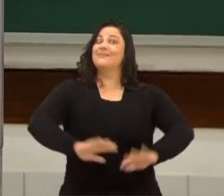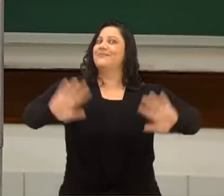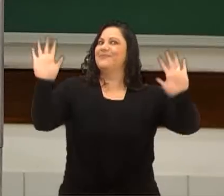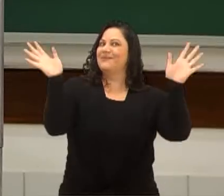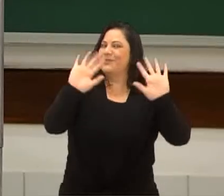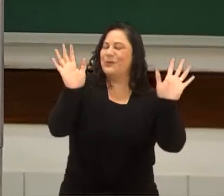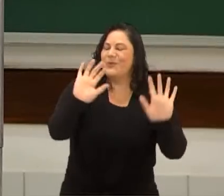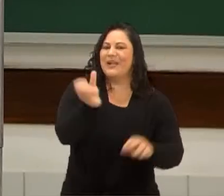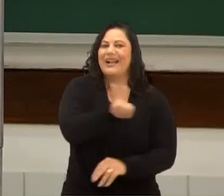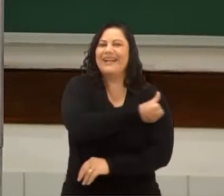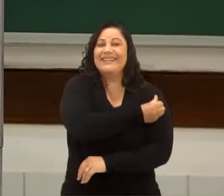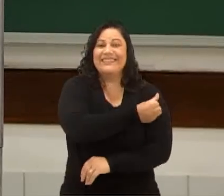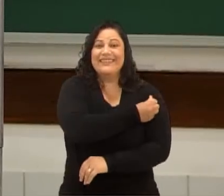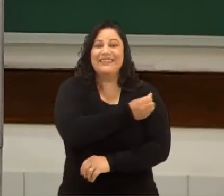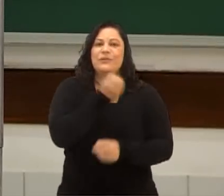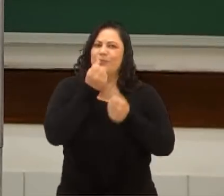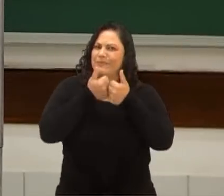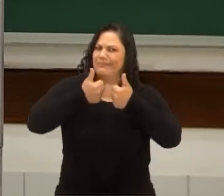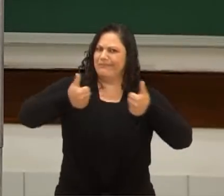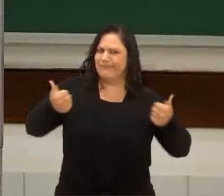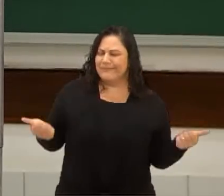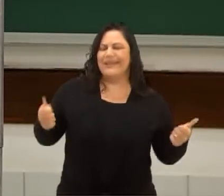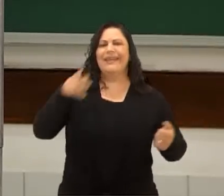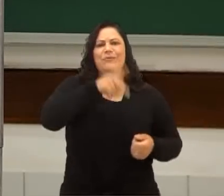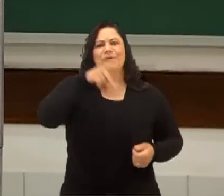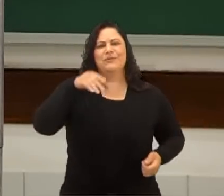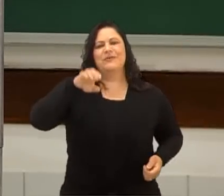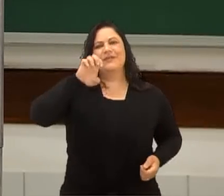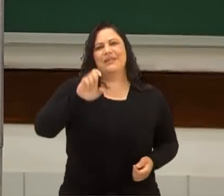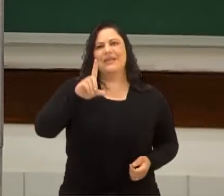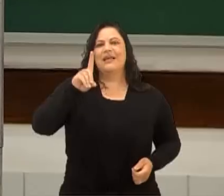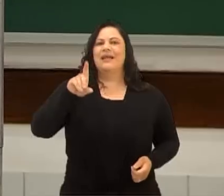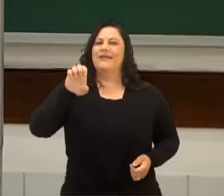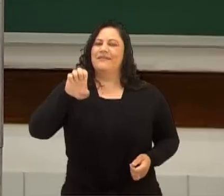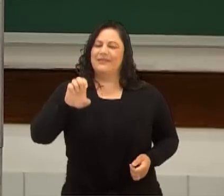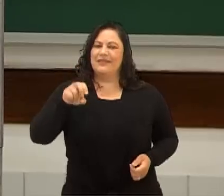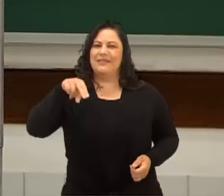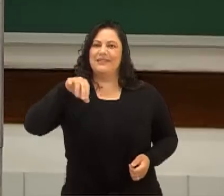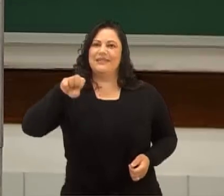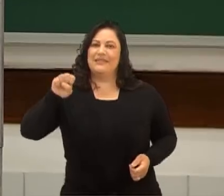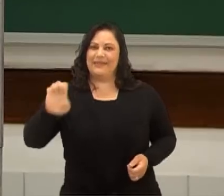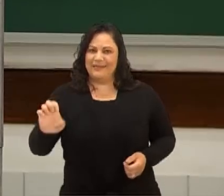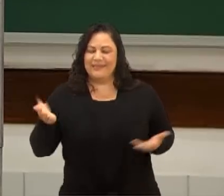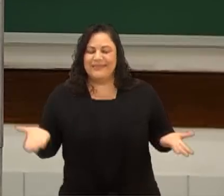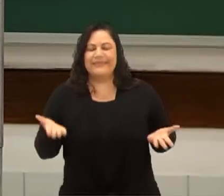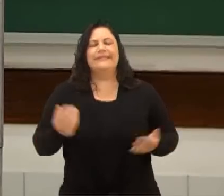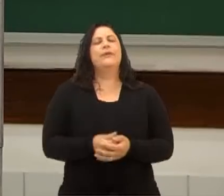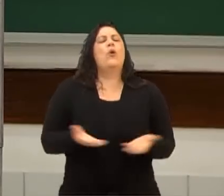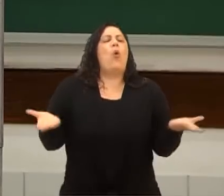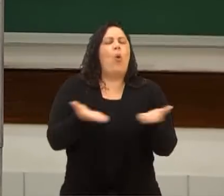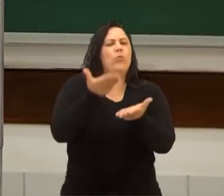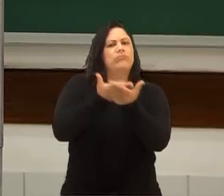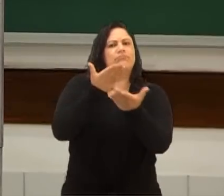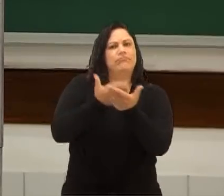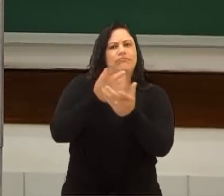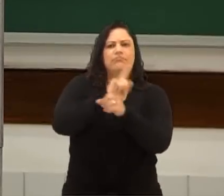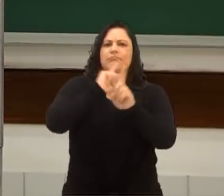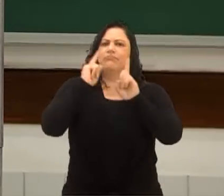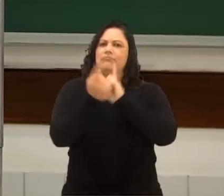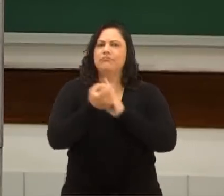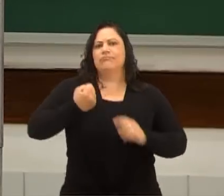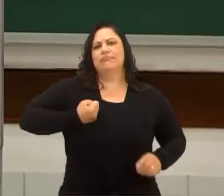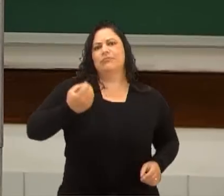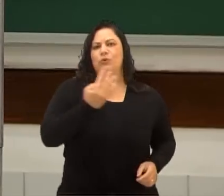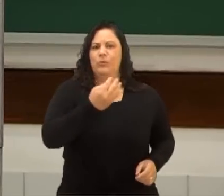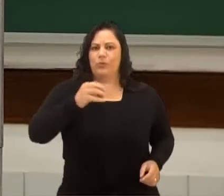Olá, sexto ano! Muito prazer, eu sou a professora Denise e estarei trabalhando com vocês hoje a aula de Geografia número 40.